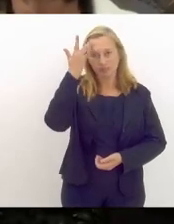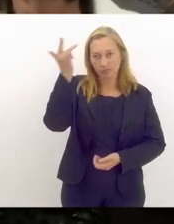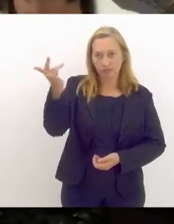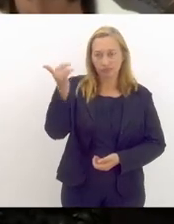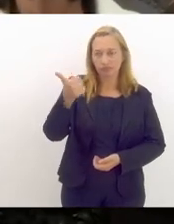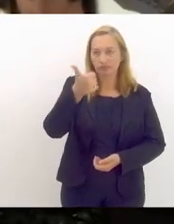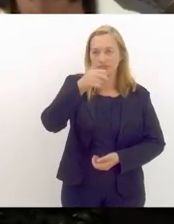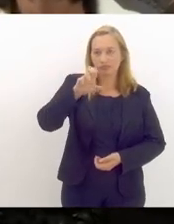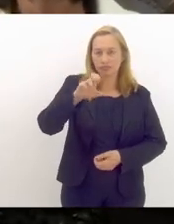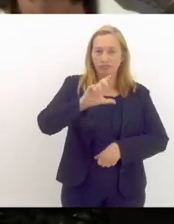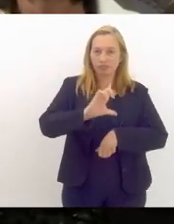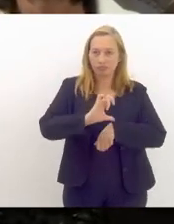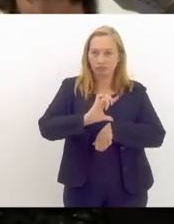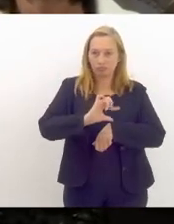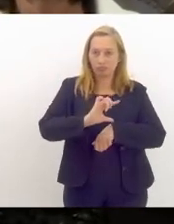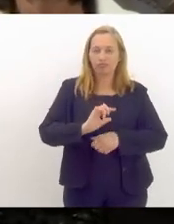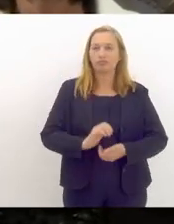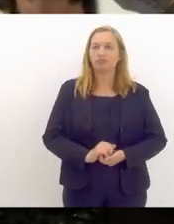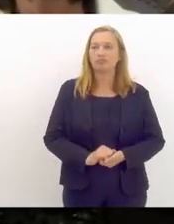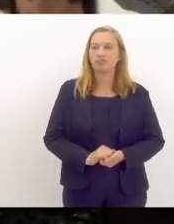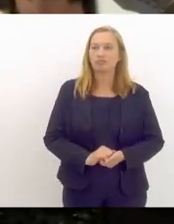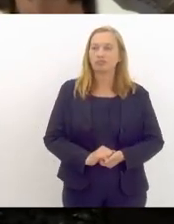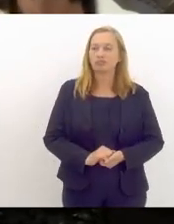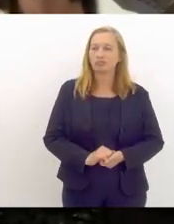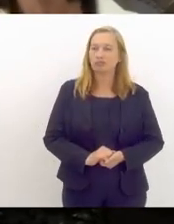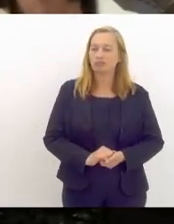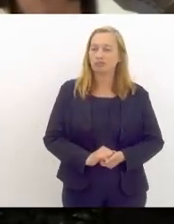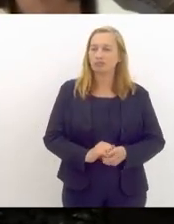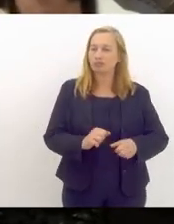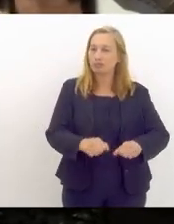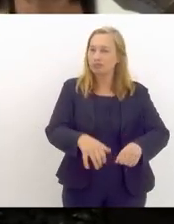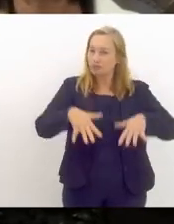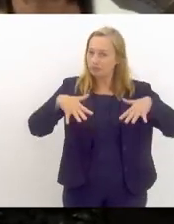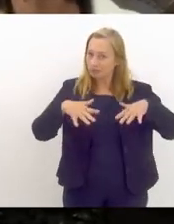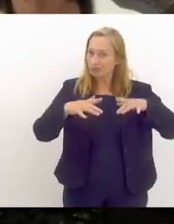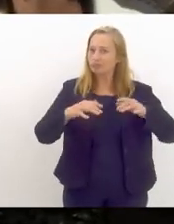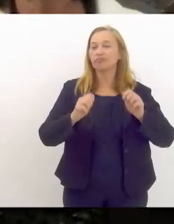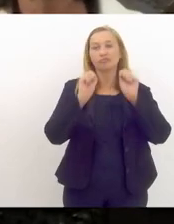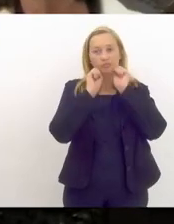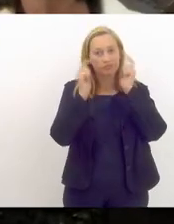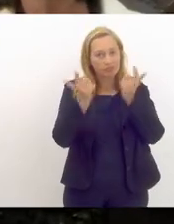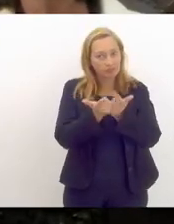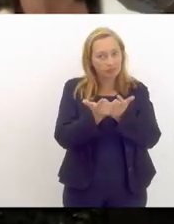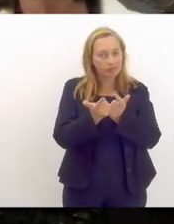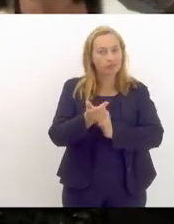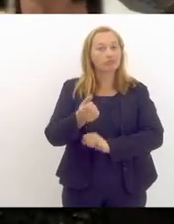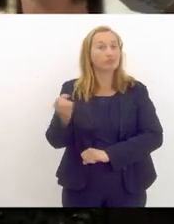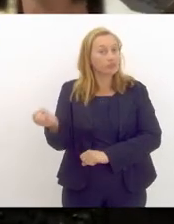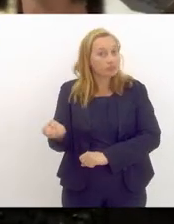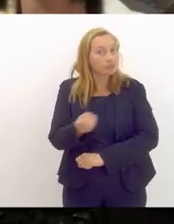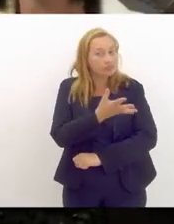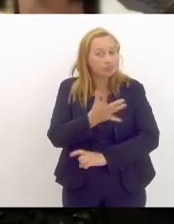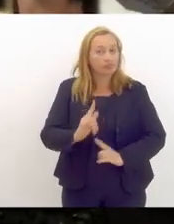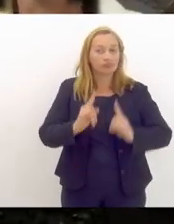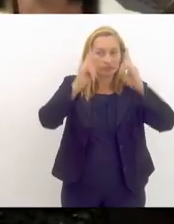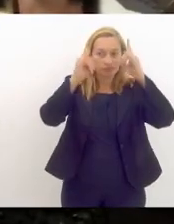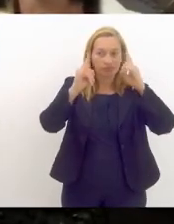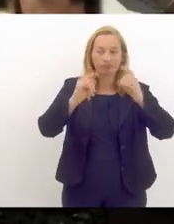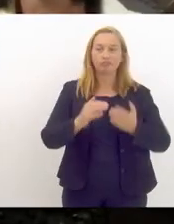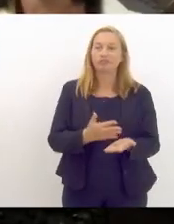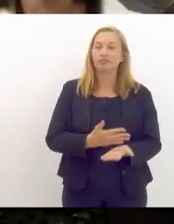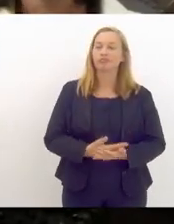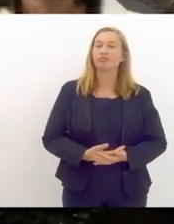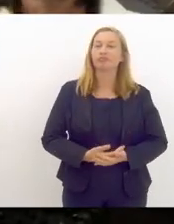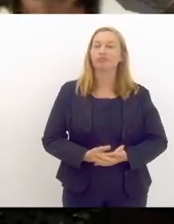15 horas, não é nesse plenário, no plenário da LERJ, no plenário da LERJ para a realização